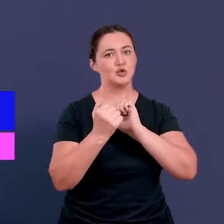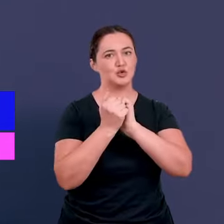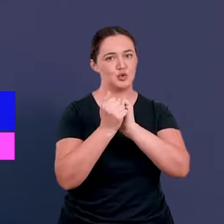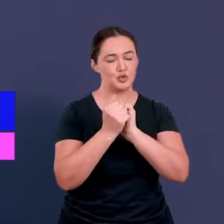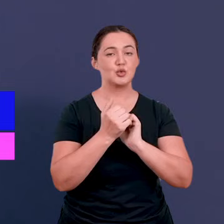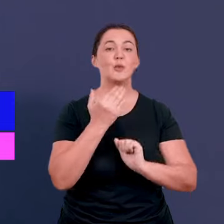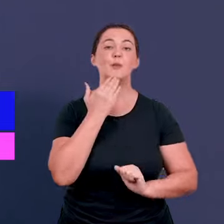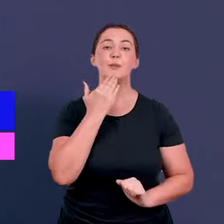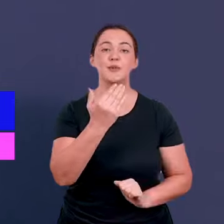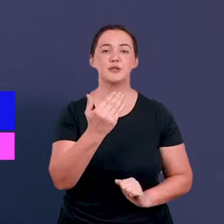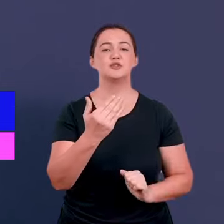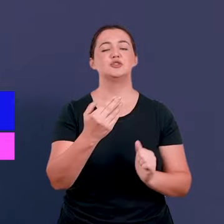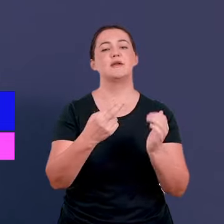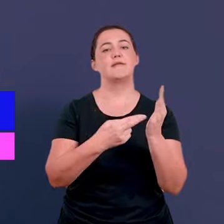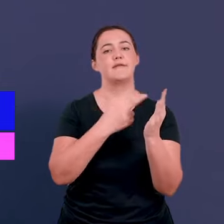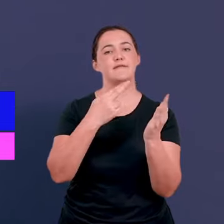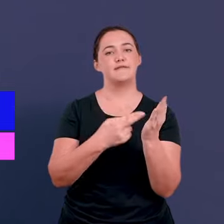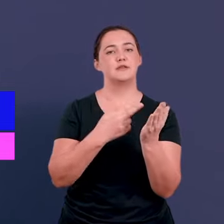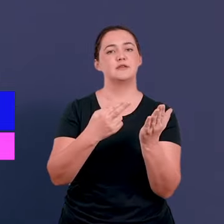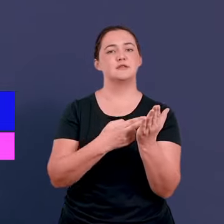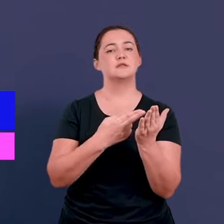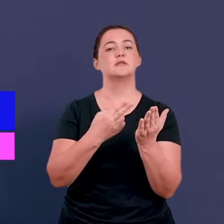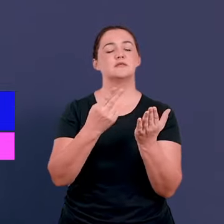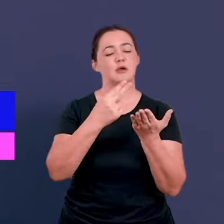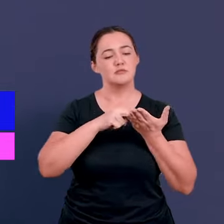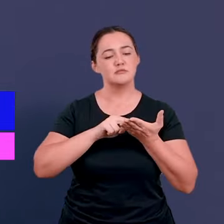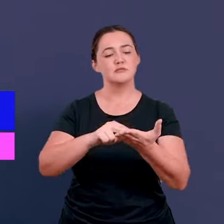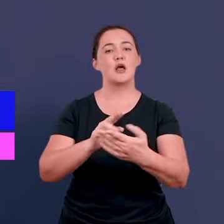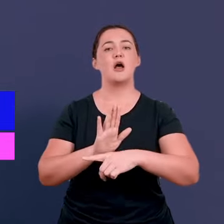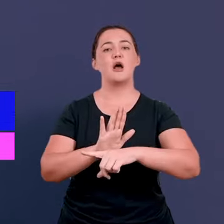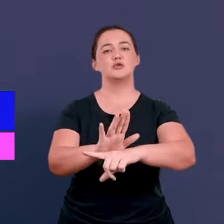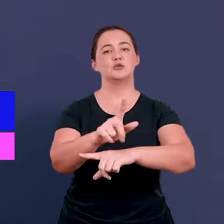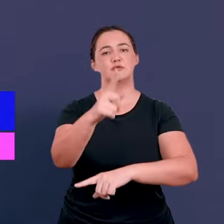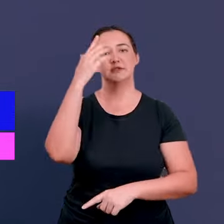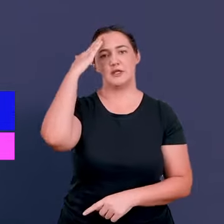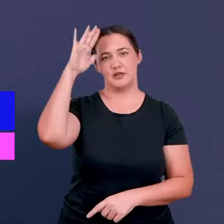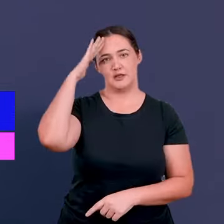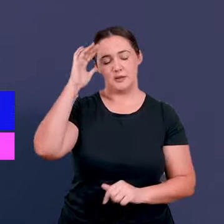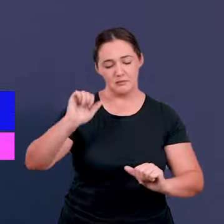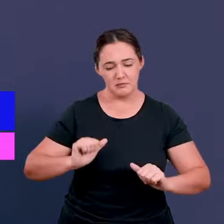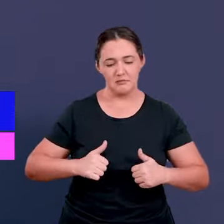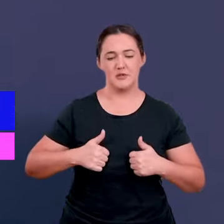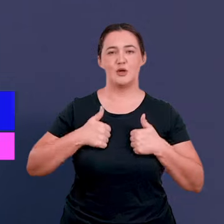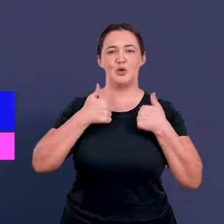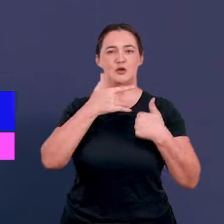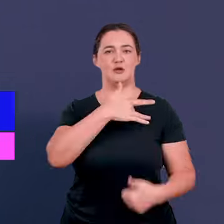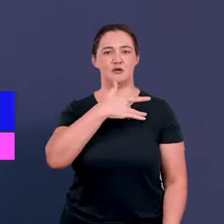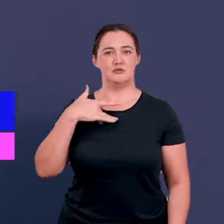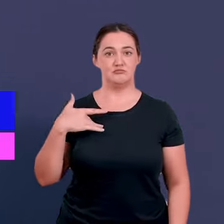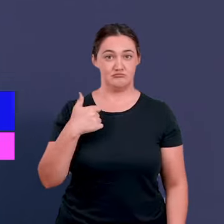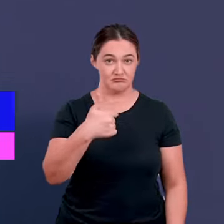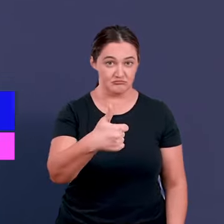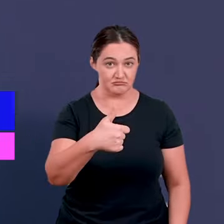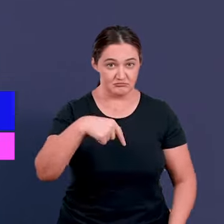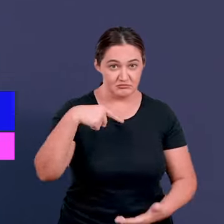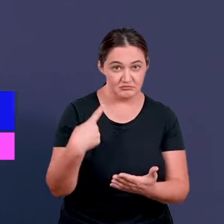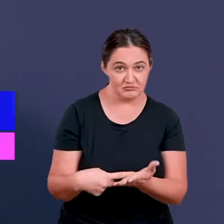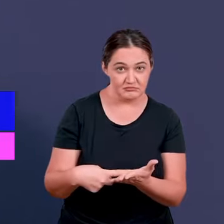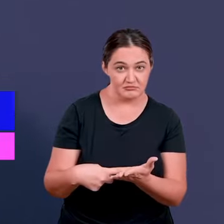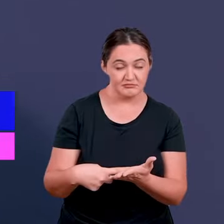bíblica. Peça esse material e eu tenho certeza que vai fazer a diferença na sua história. Tá certo? Temos um acordo,